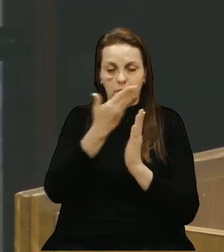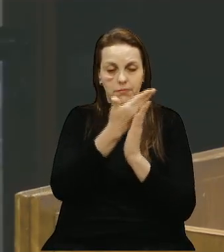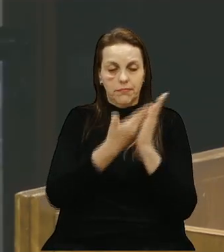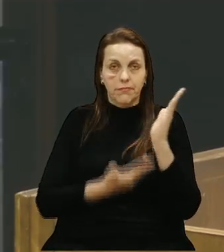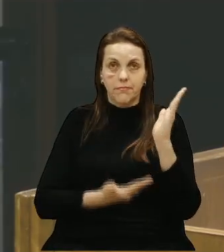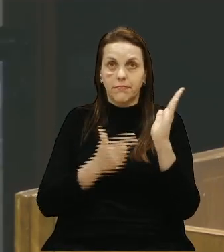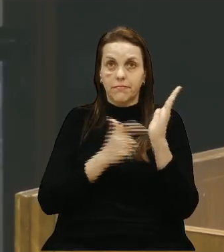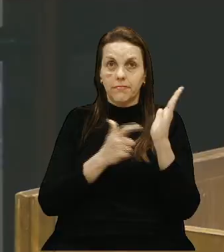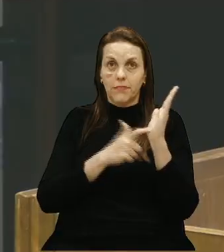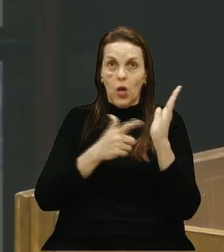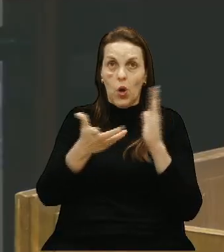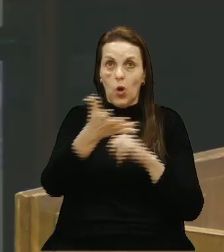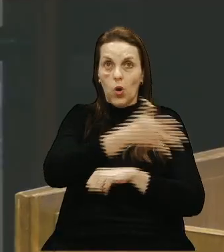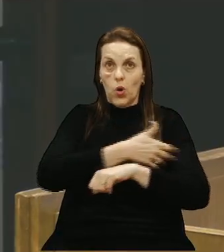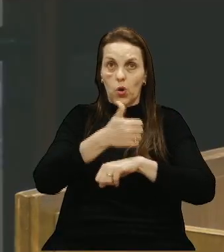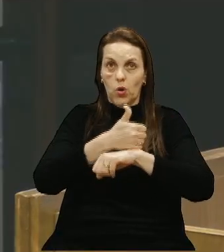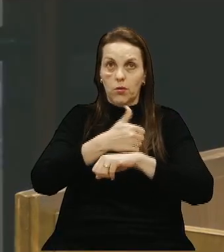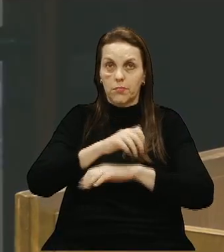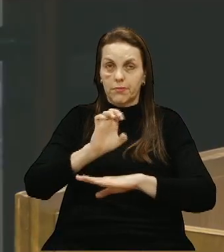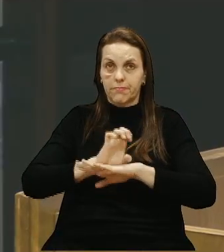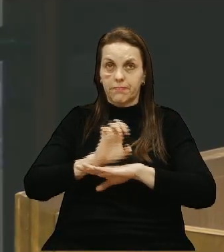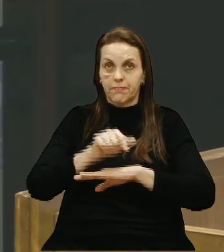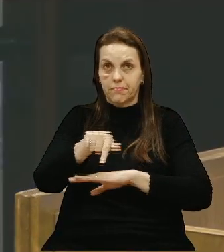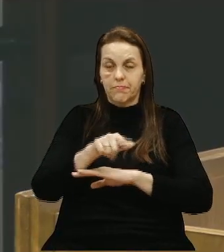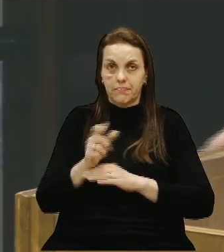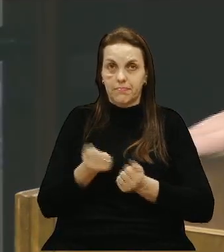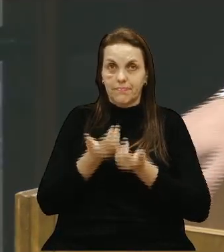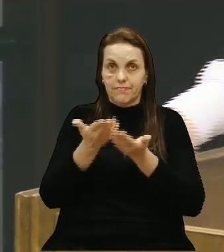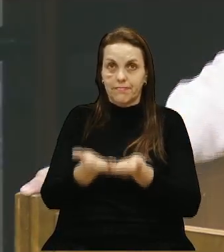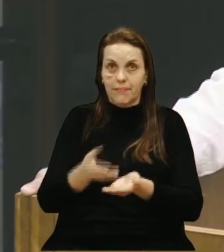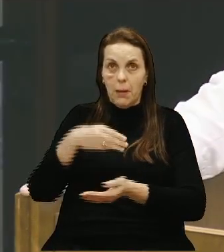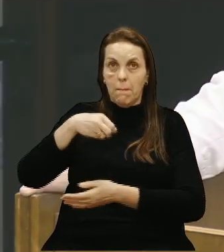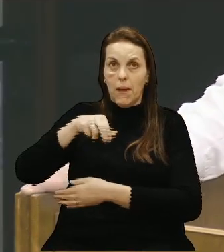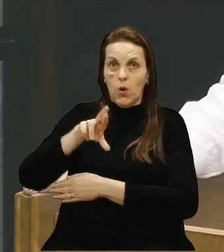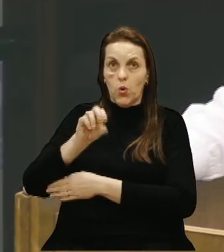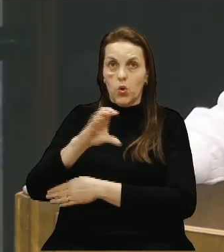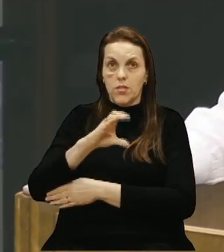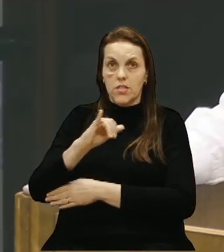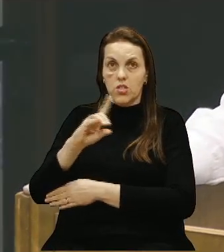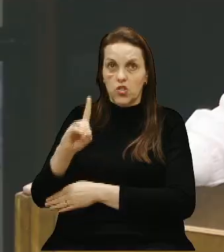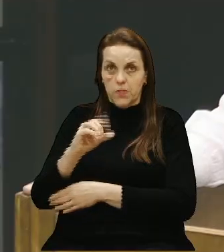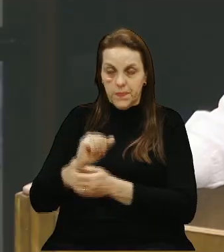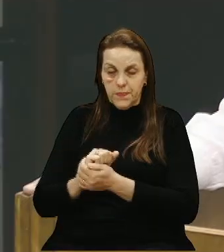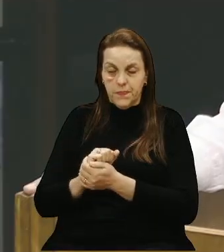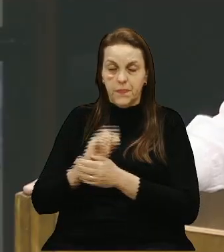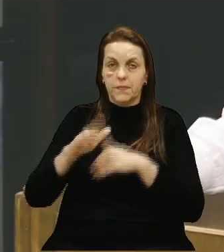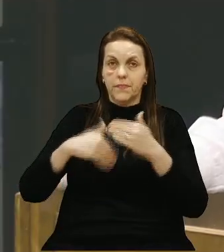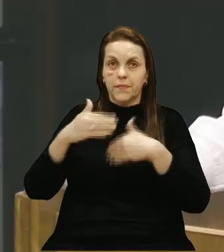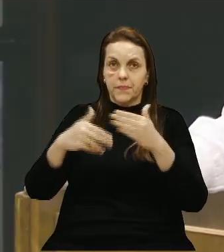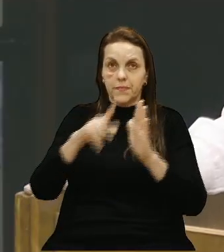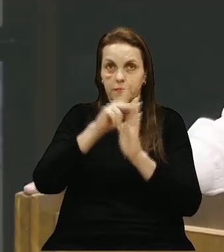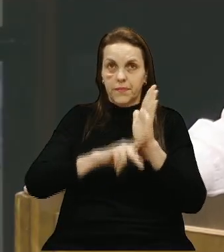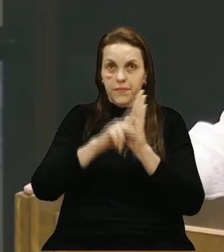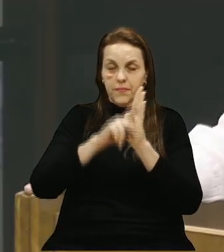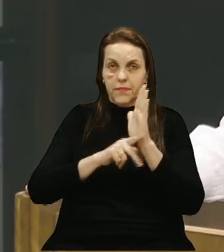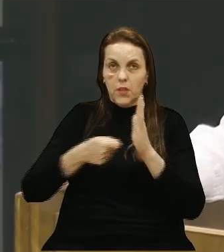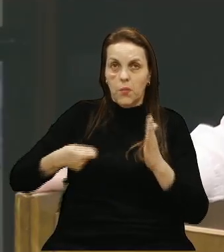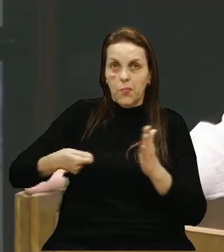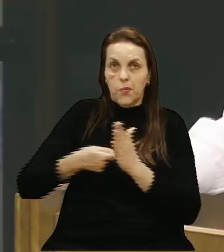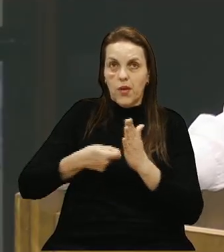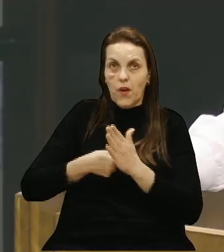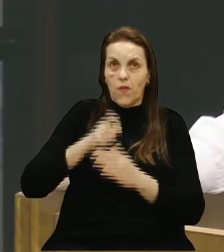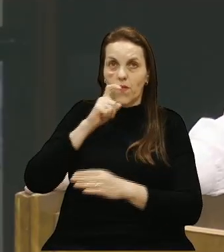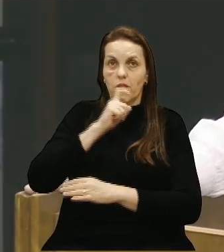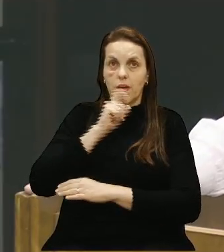golpe de Estado e entregue pelo Mauro Cid. Desenvolvimento do plano Punhal Verde e